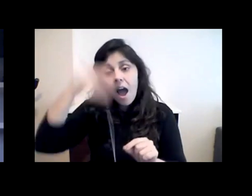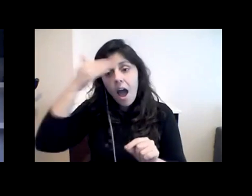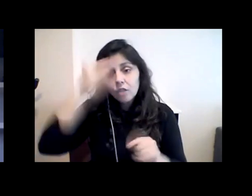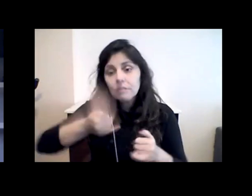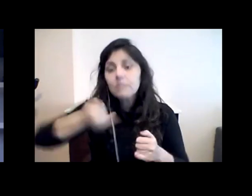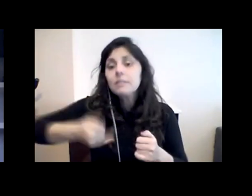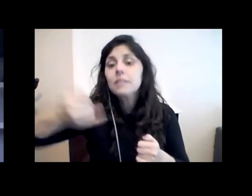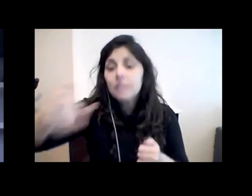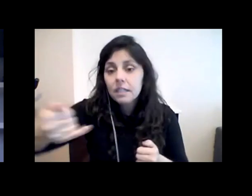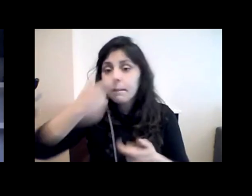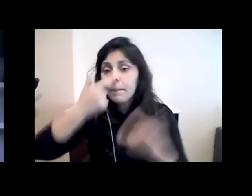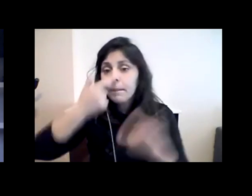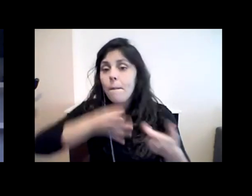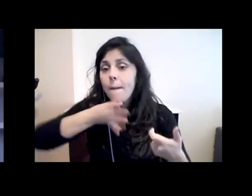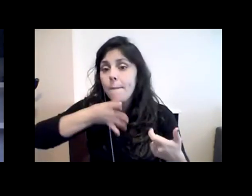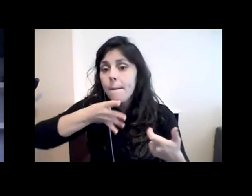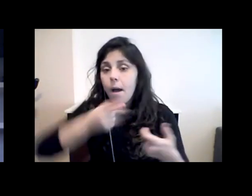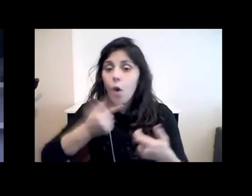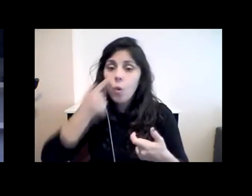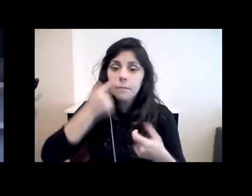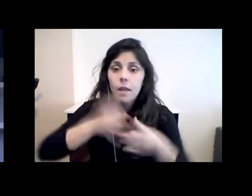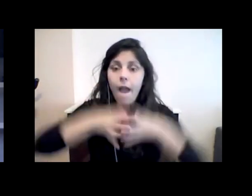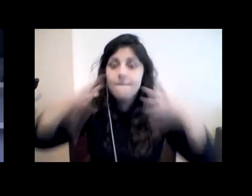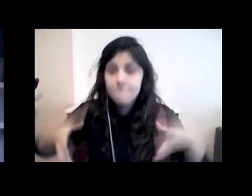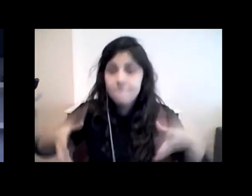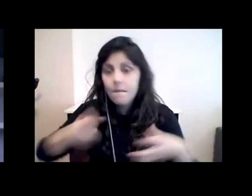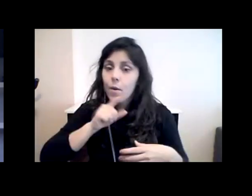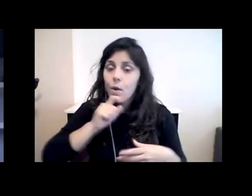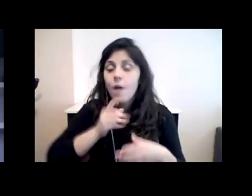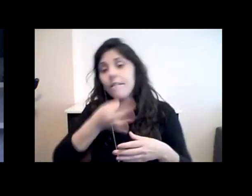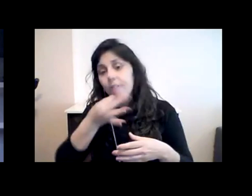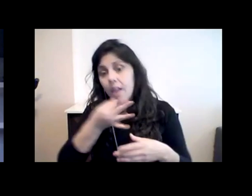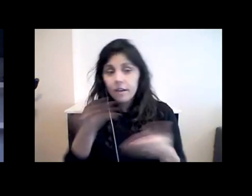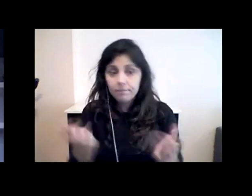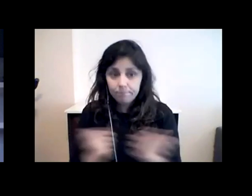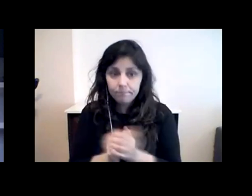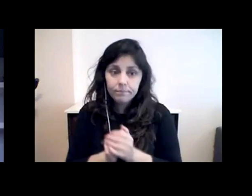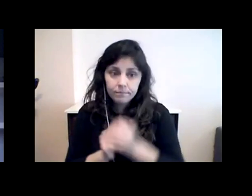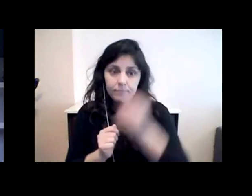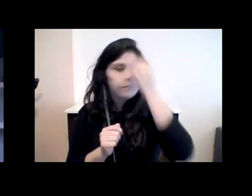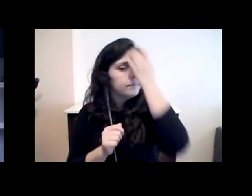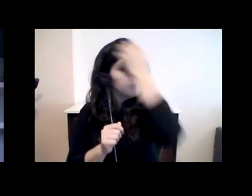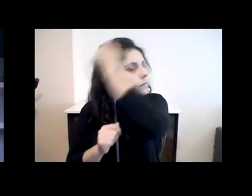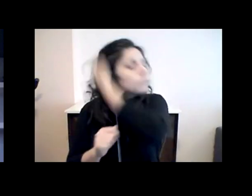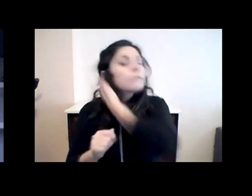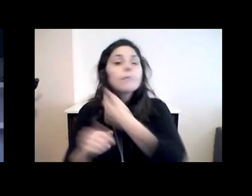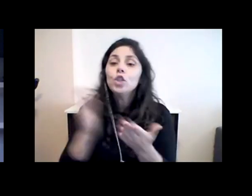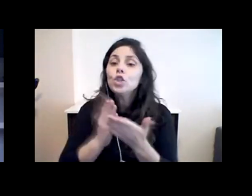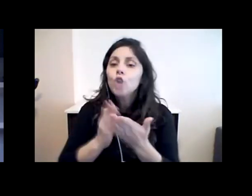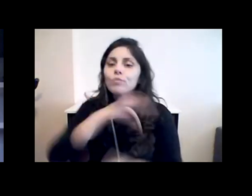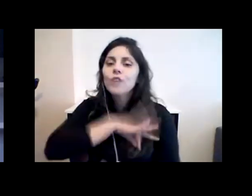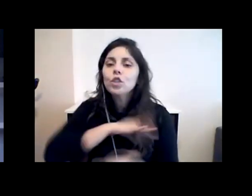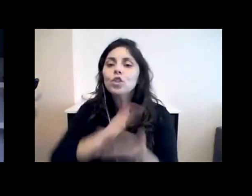seguir terão um conhecimento mais vasto sobre as escolas que lecionam apenas ensino profissional. Dizer ainda